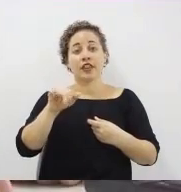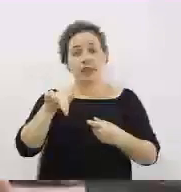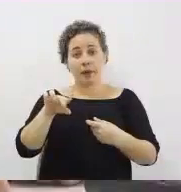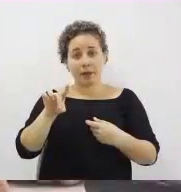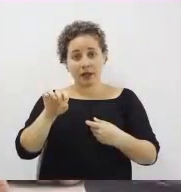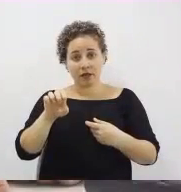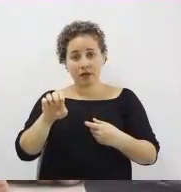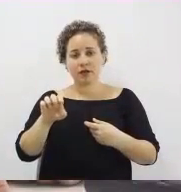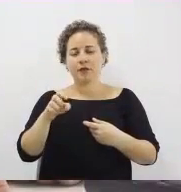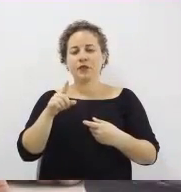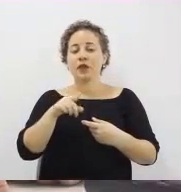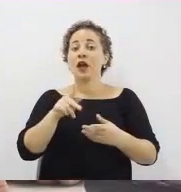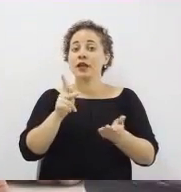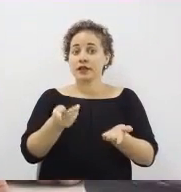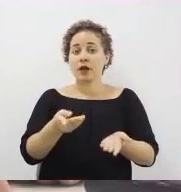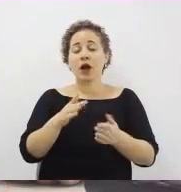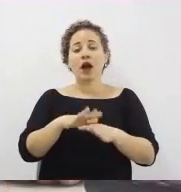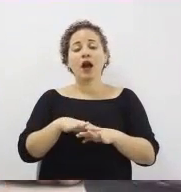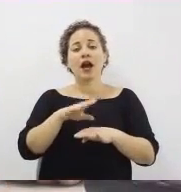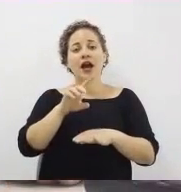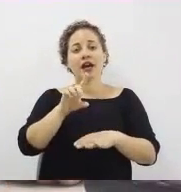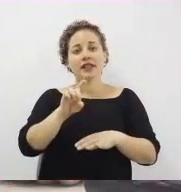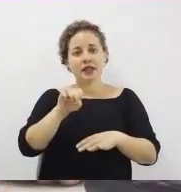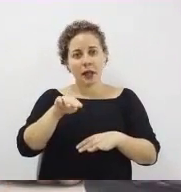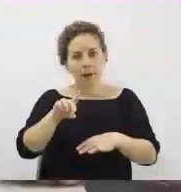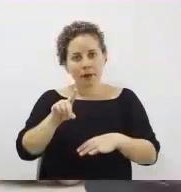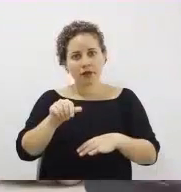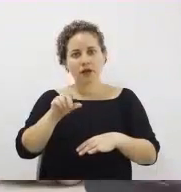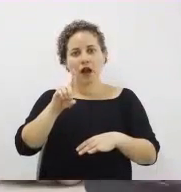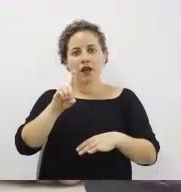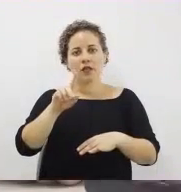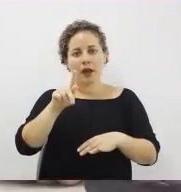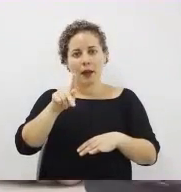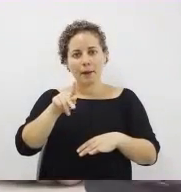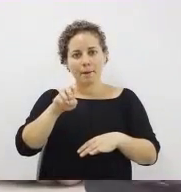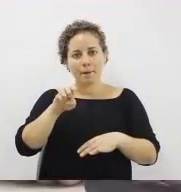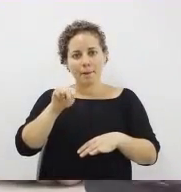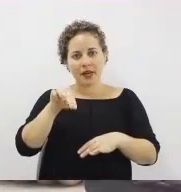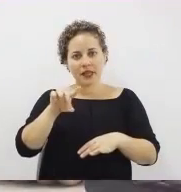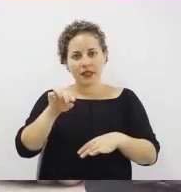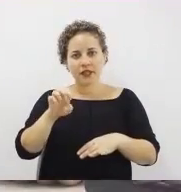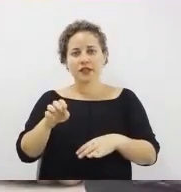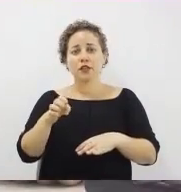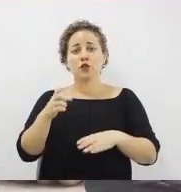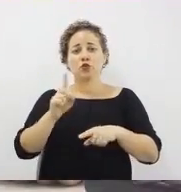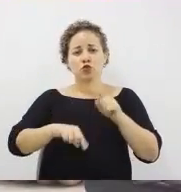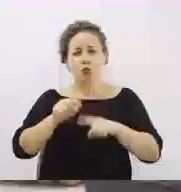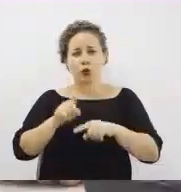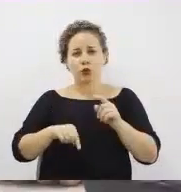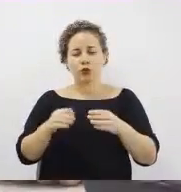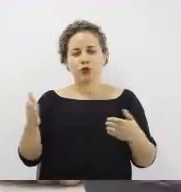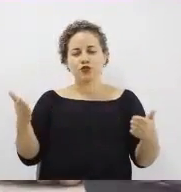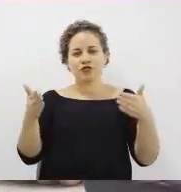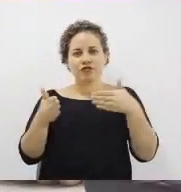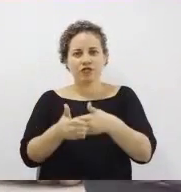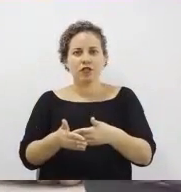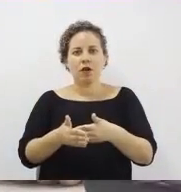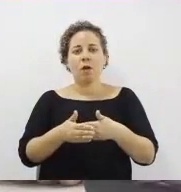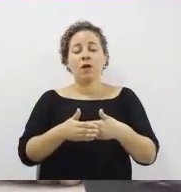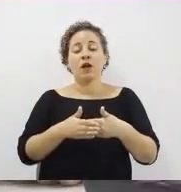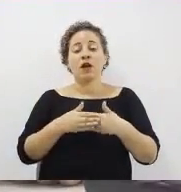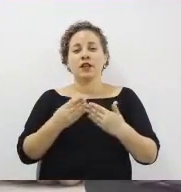aquela relacionada aos produtos que são utilizados na fabricação dos produtos finais. Por sua vez, a